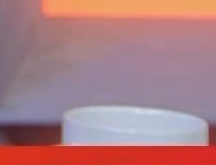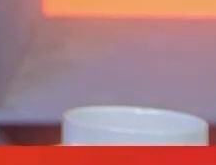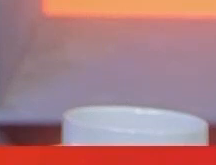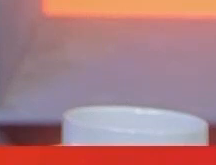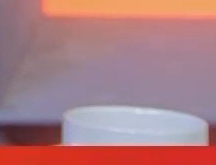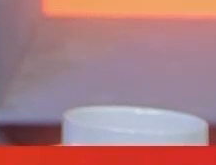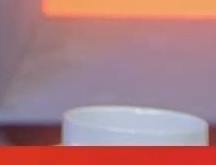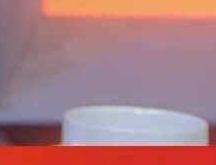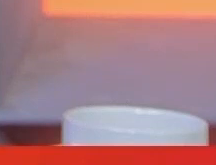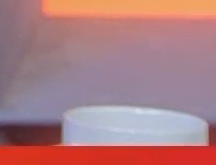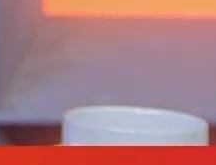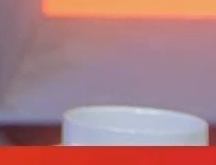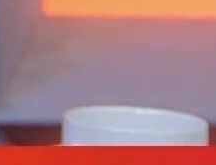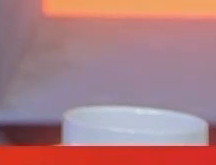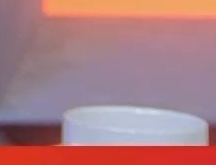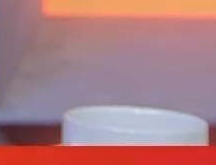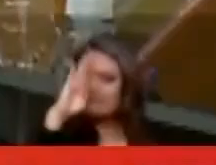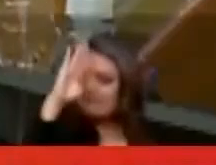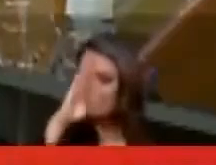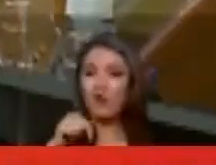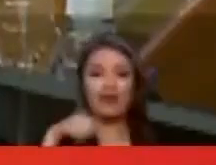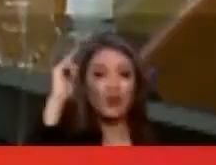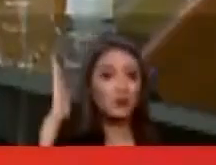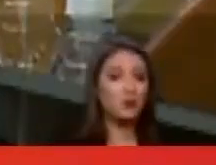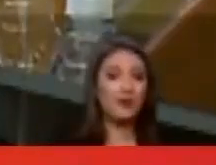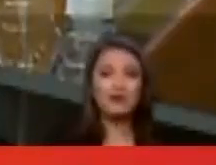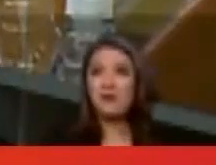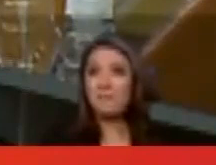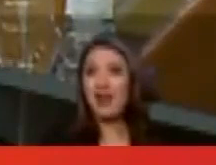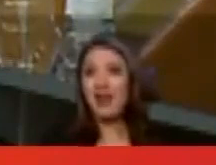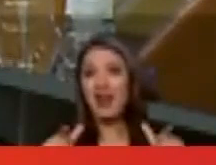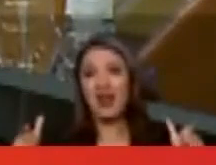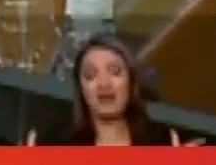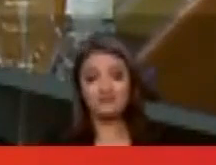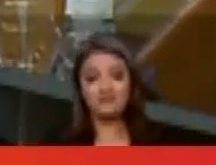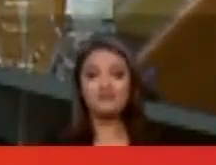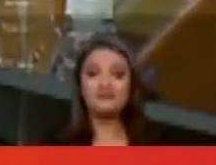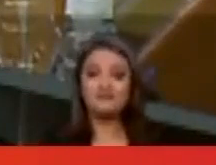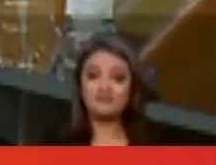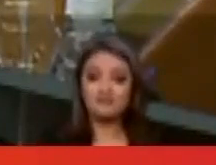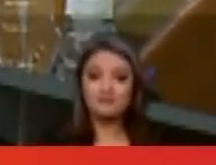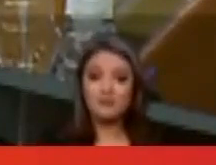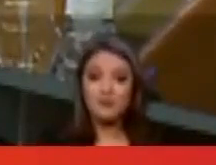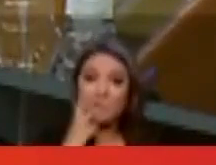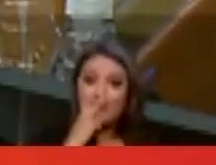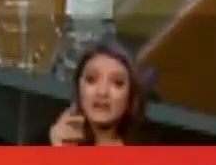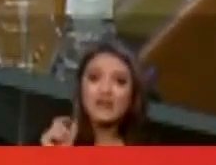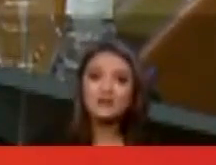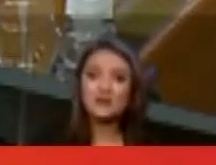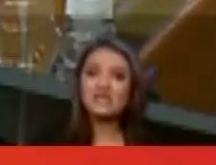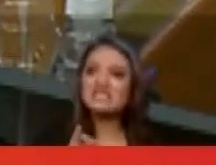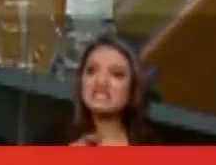recapitular porque eu o Tribunal Superior Eleitoral decidiu Mantendo as três vídeos em que o ex-presidente Luiz Inácio Lula da Silva do PT